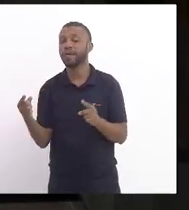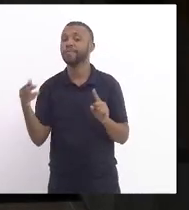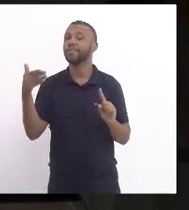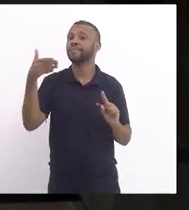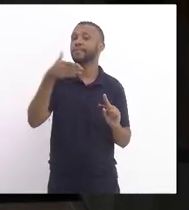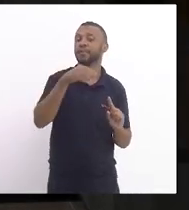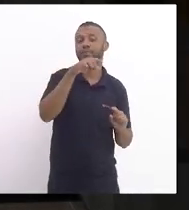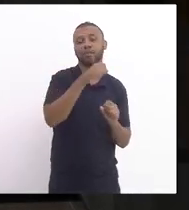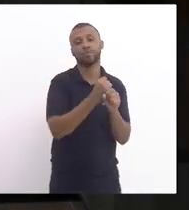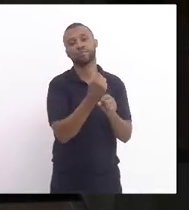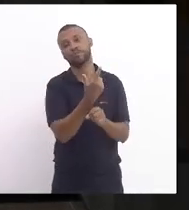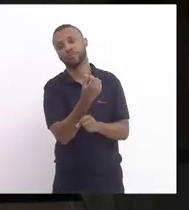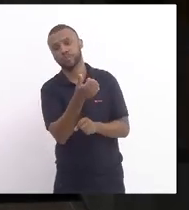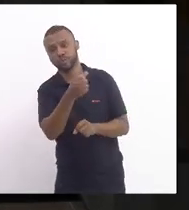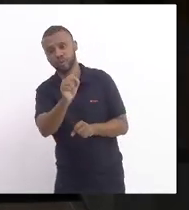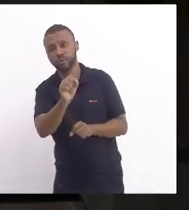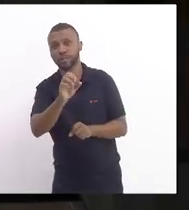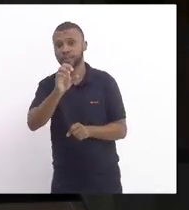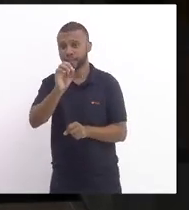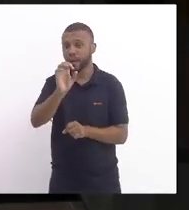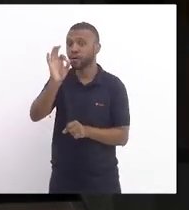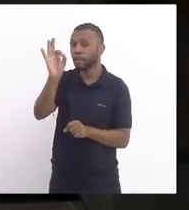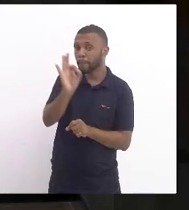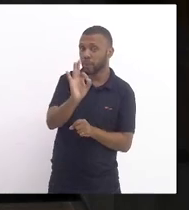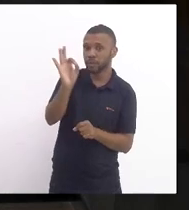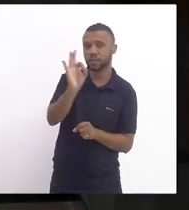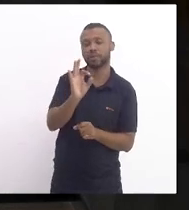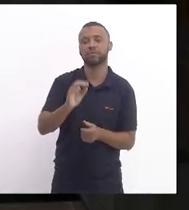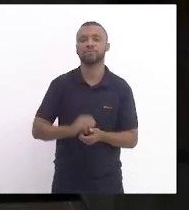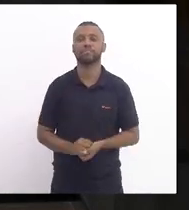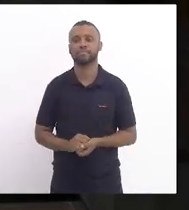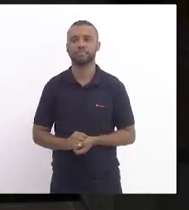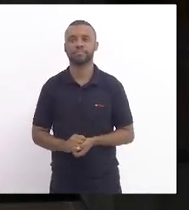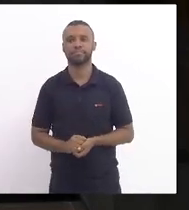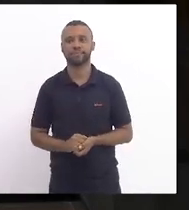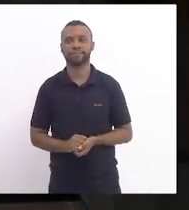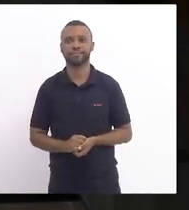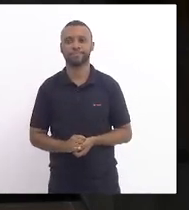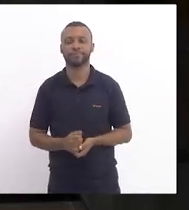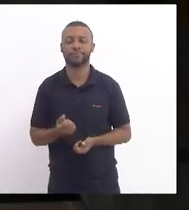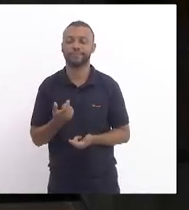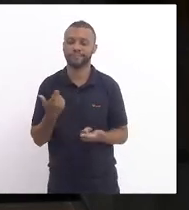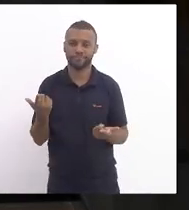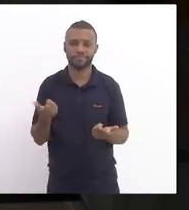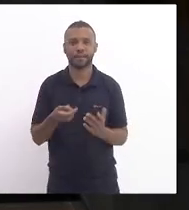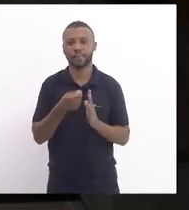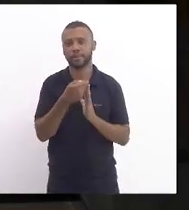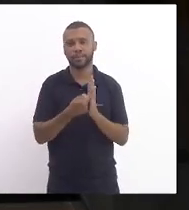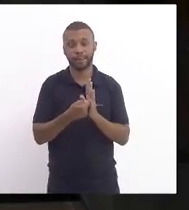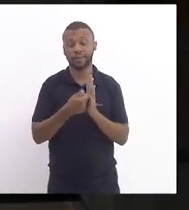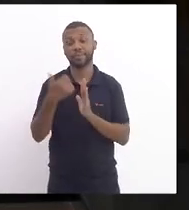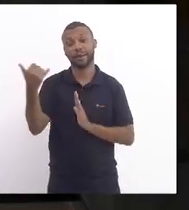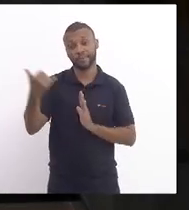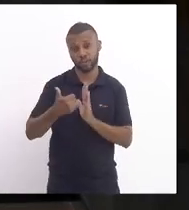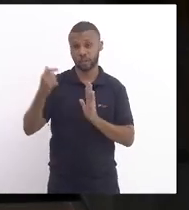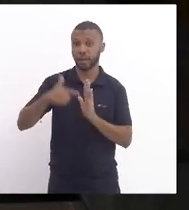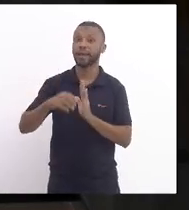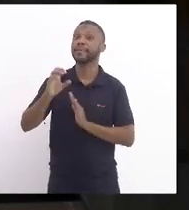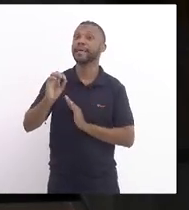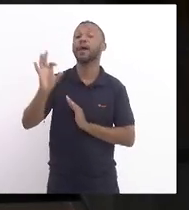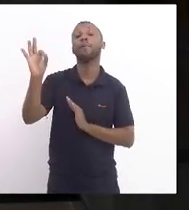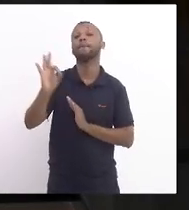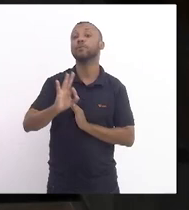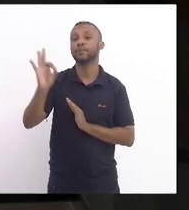em zero. Percentual em Ou pelo menos a mensagem disse que era 0